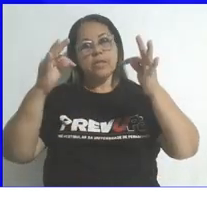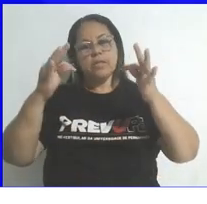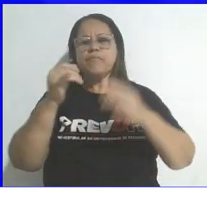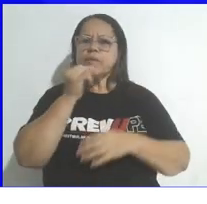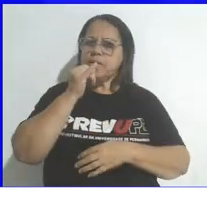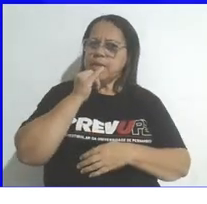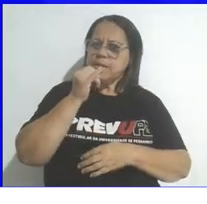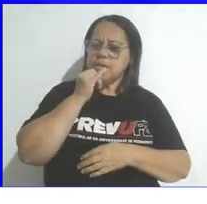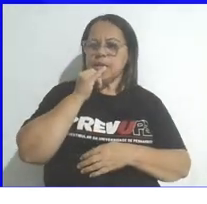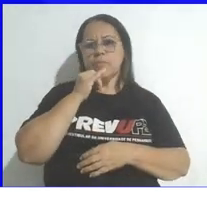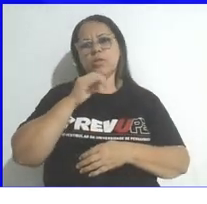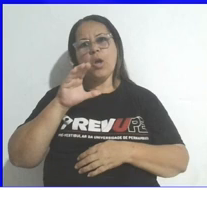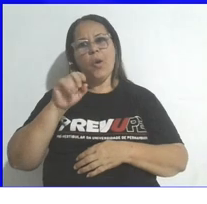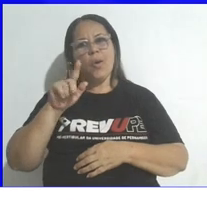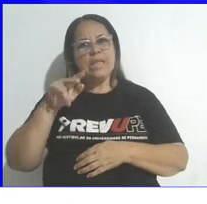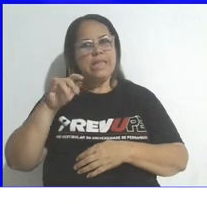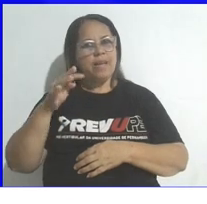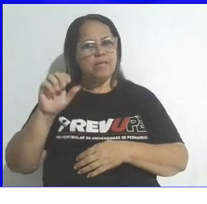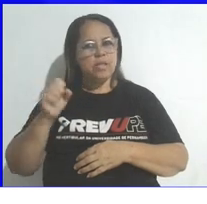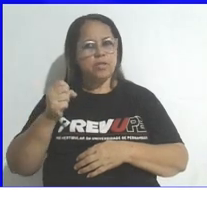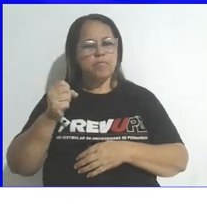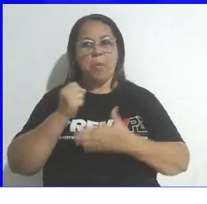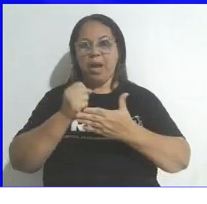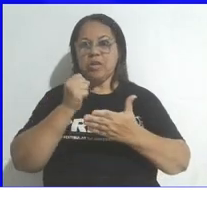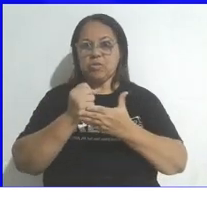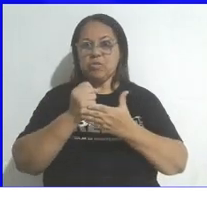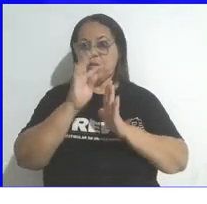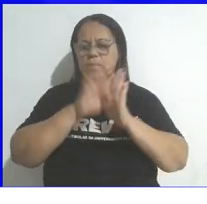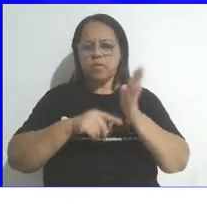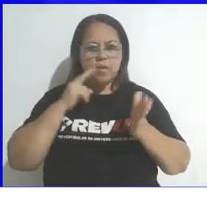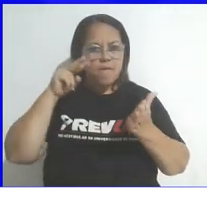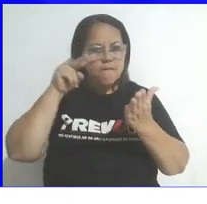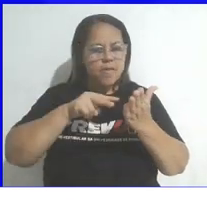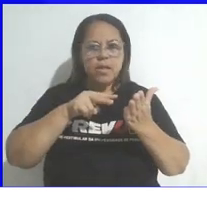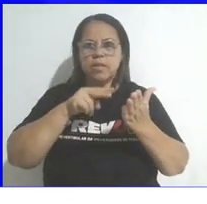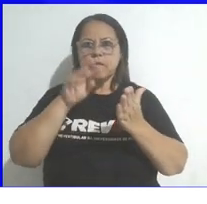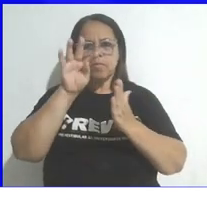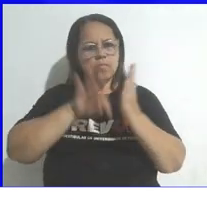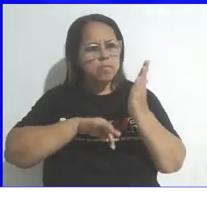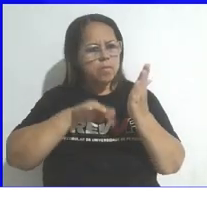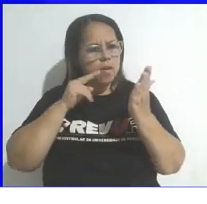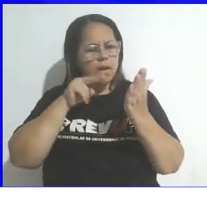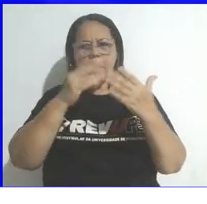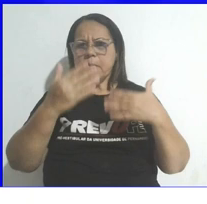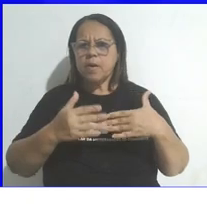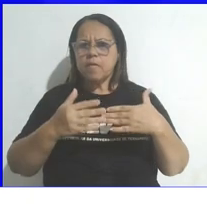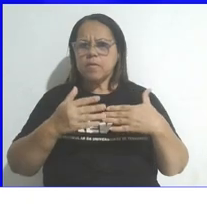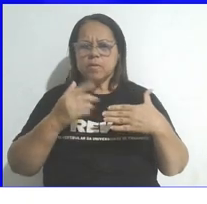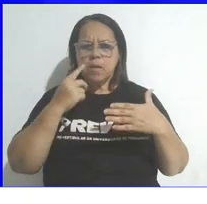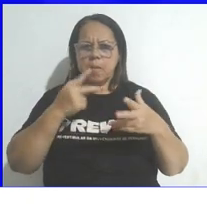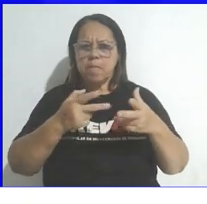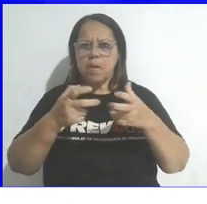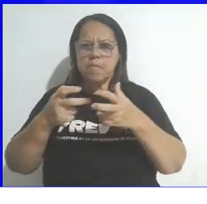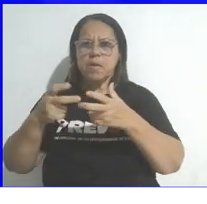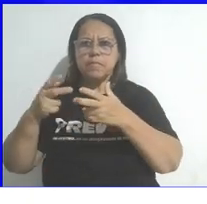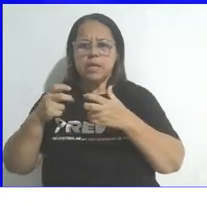muito na leitura do texto e quando você se deparar com esse texto na prova tenta identificar essas palavras para ir construindo o